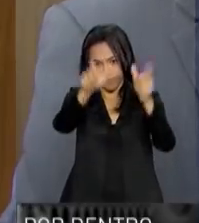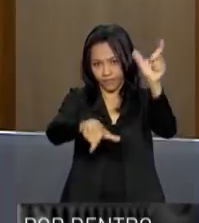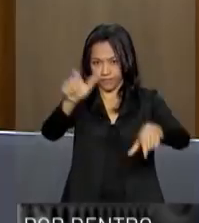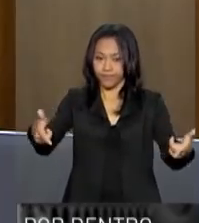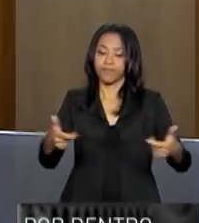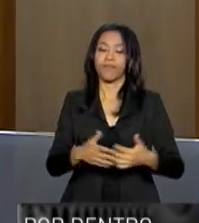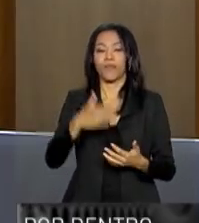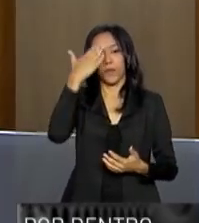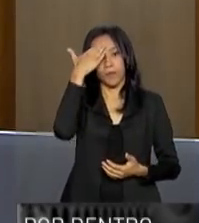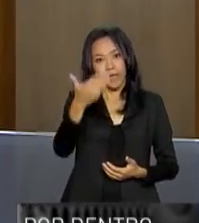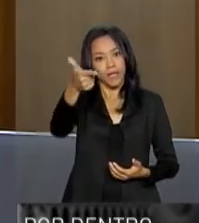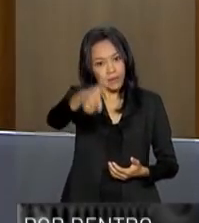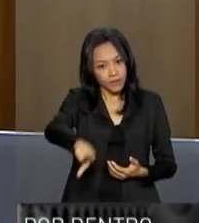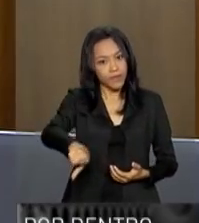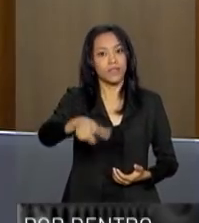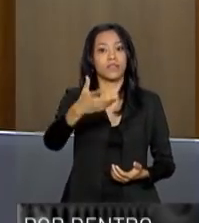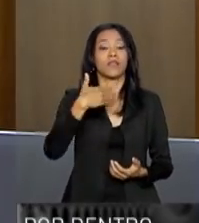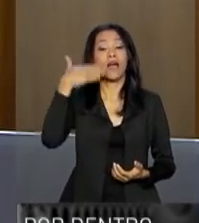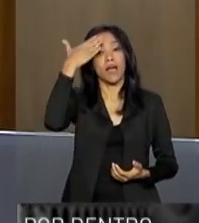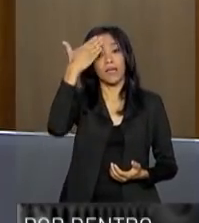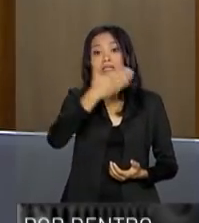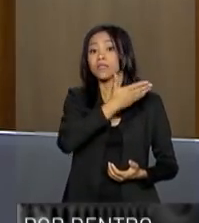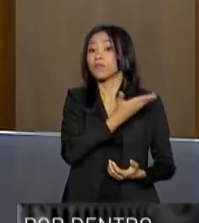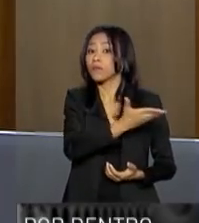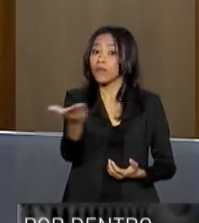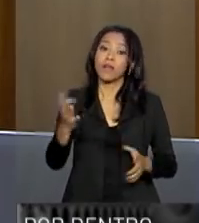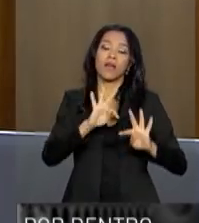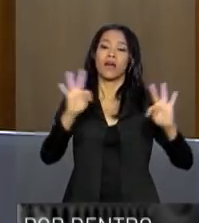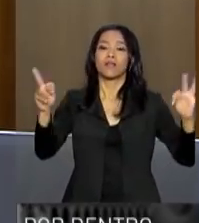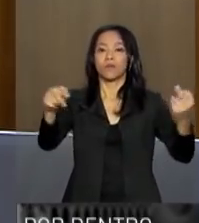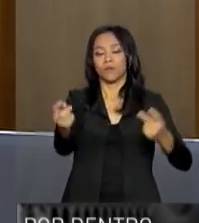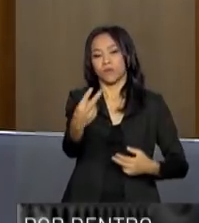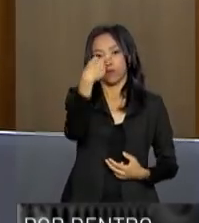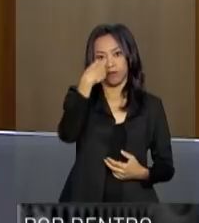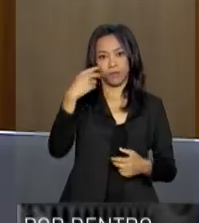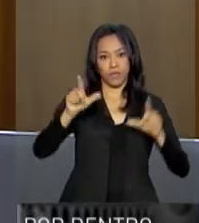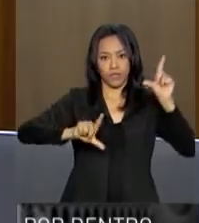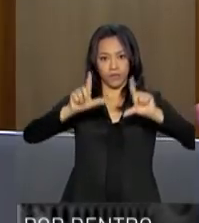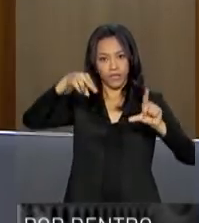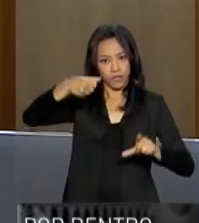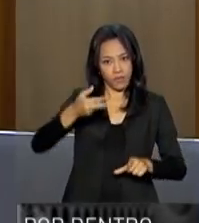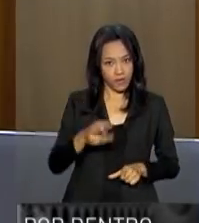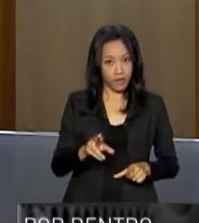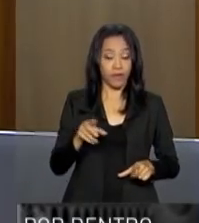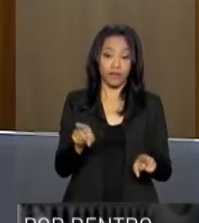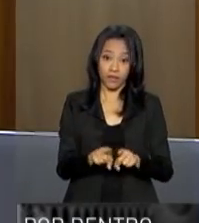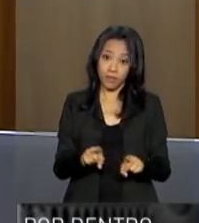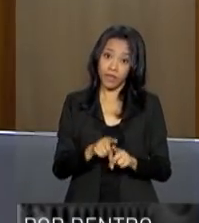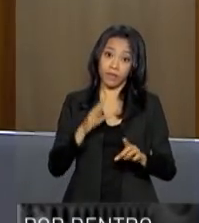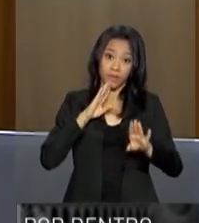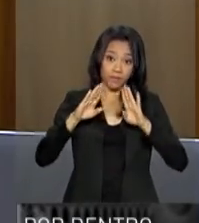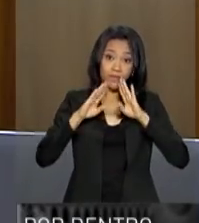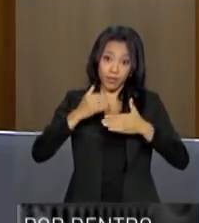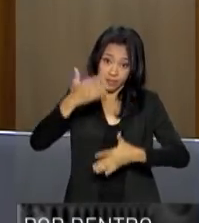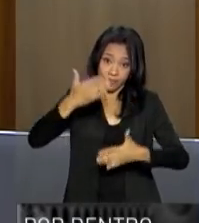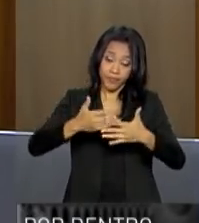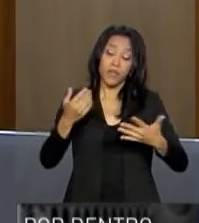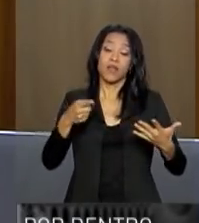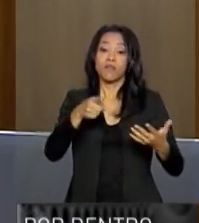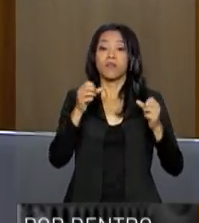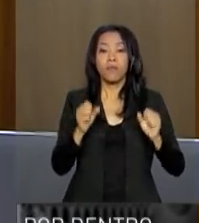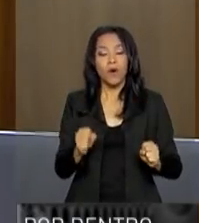obrigada mais uma vez eu agradeço também a todos que nos acompanharam pela tv nbr pela rede nacional de rádio também pelas redes sociais você pode